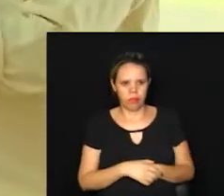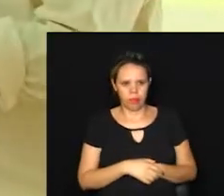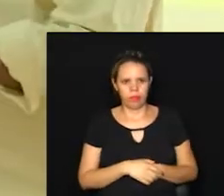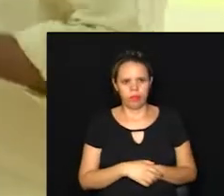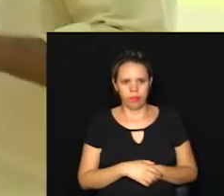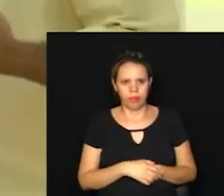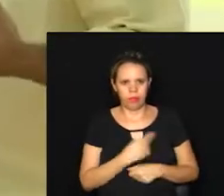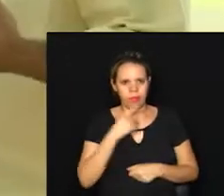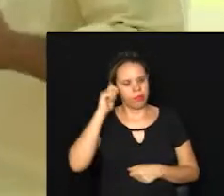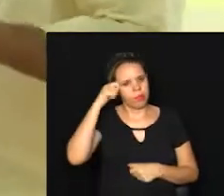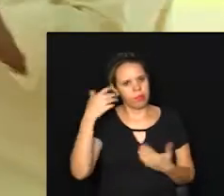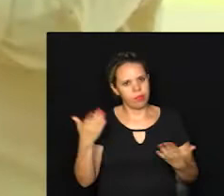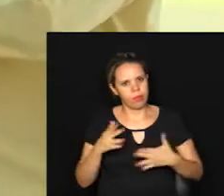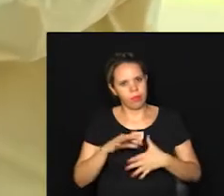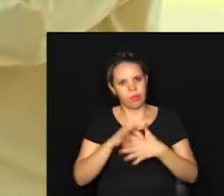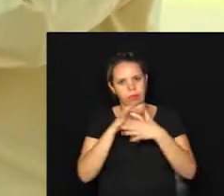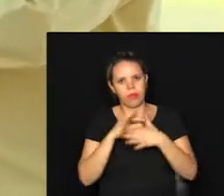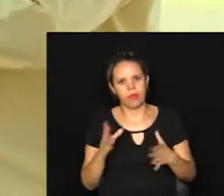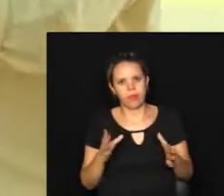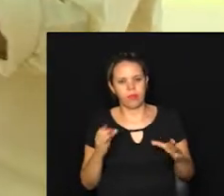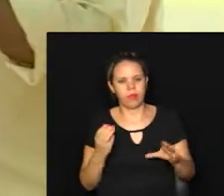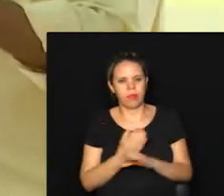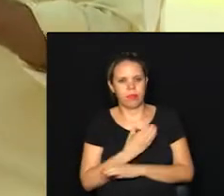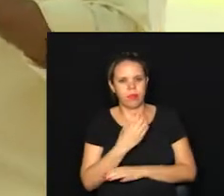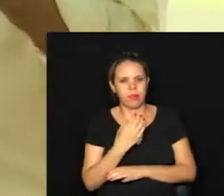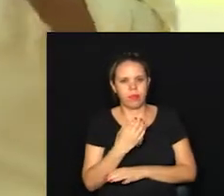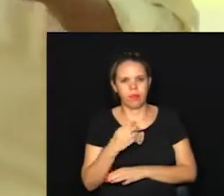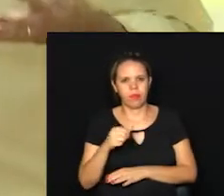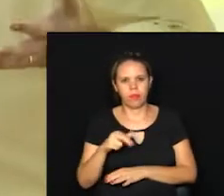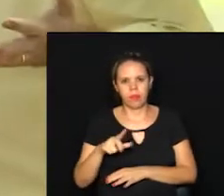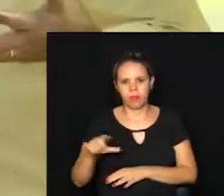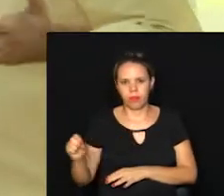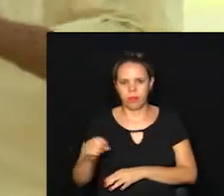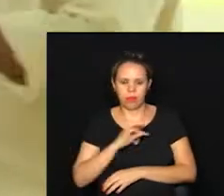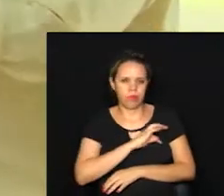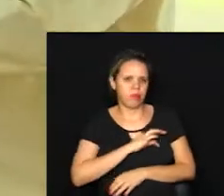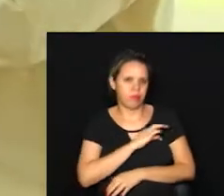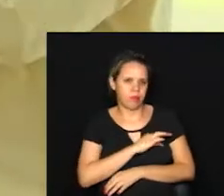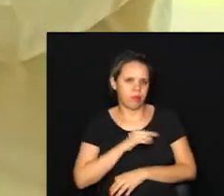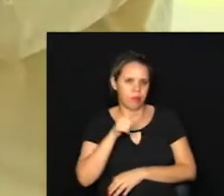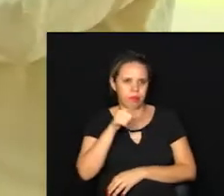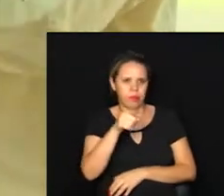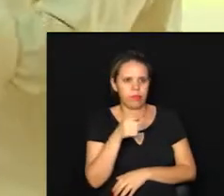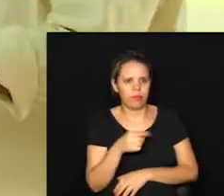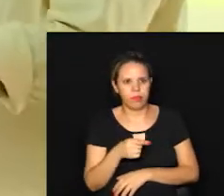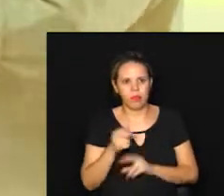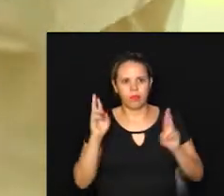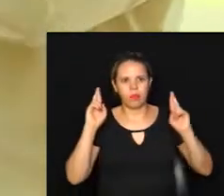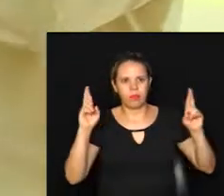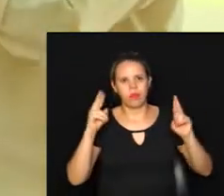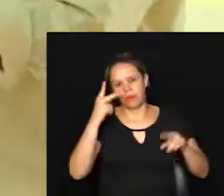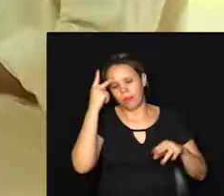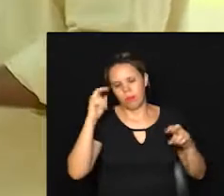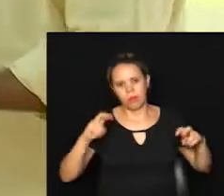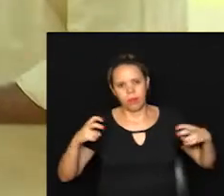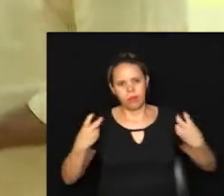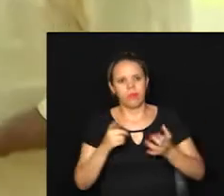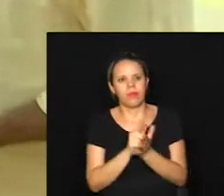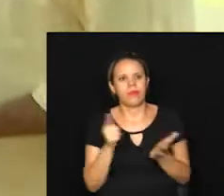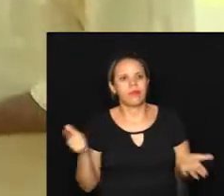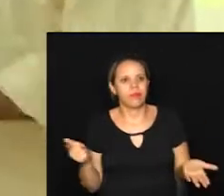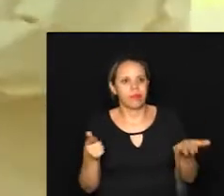a Ponte hoje será comandada interinamente e o Marcelo Oliveira estará nas arquibancadas. Você, como um torcedor da Ponte Preta, um